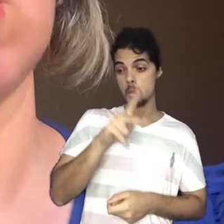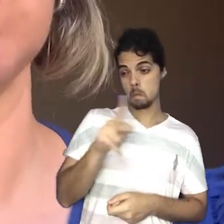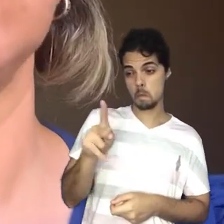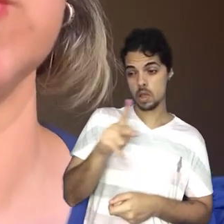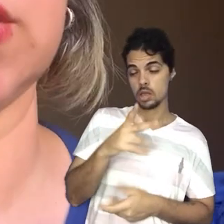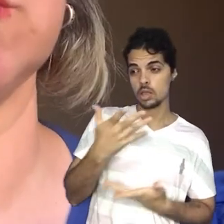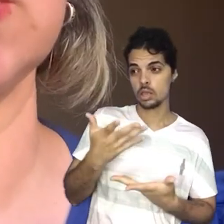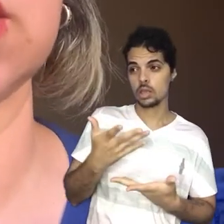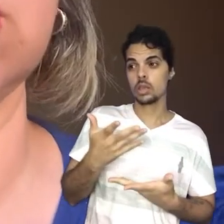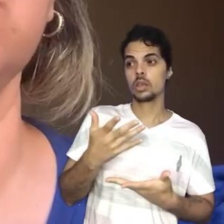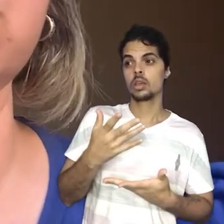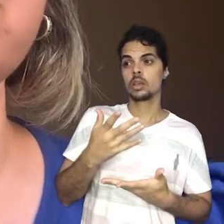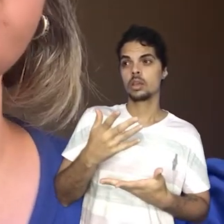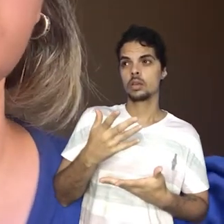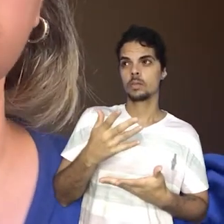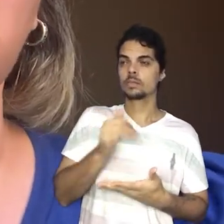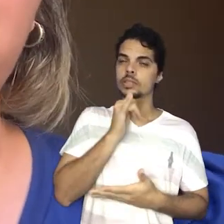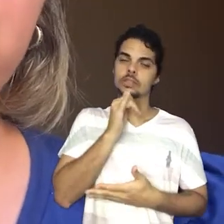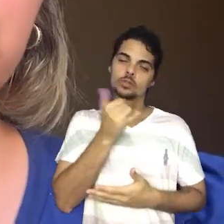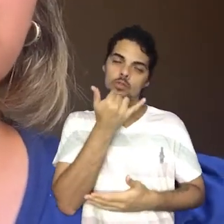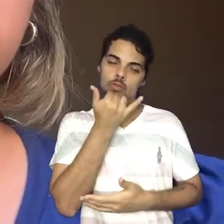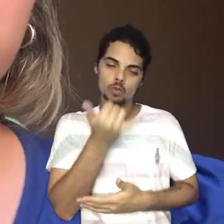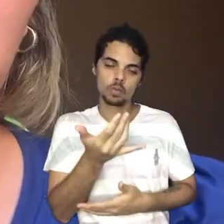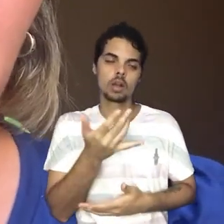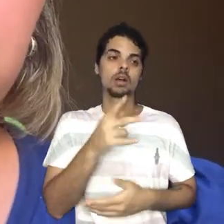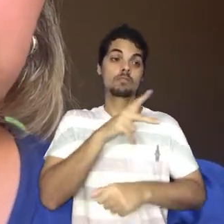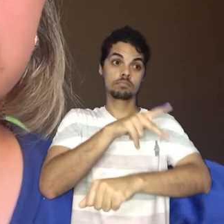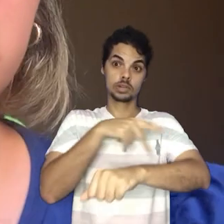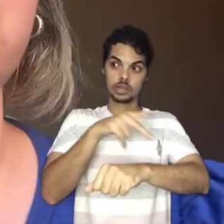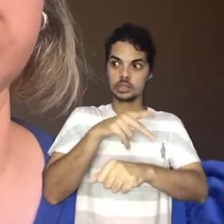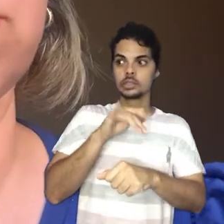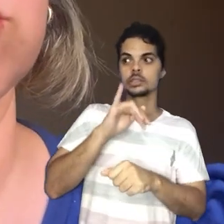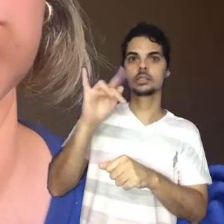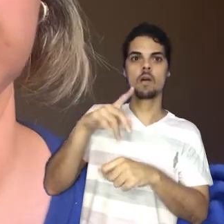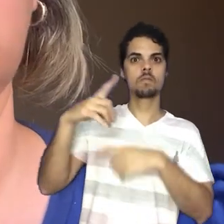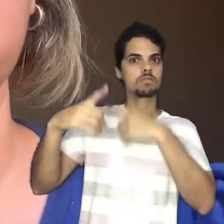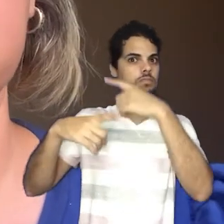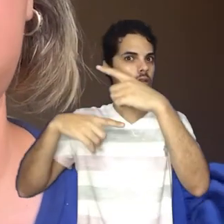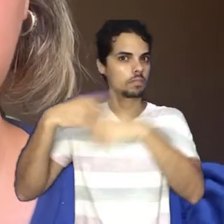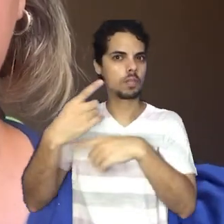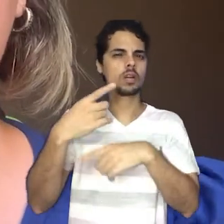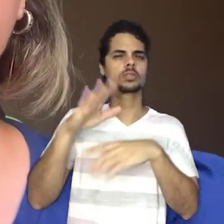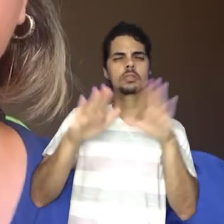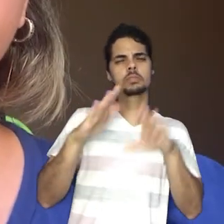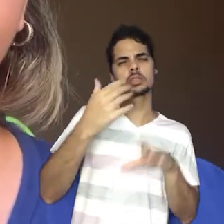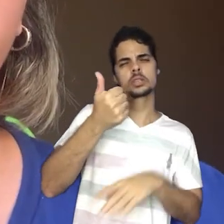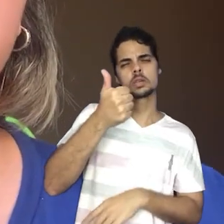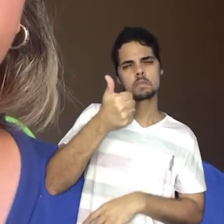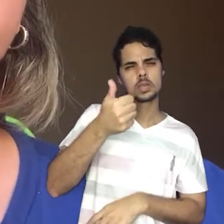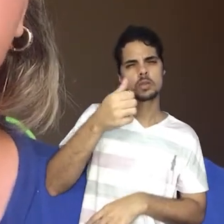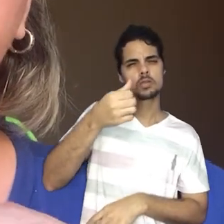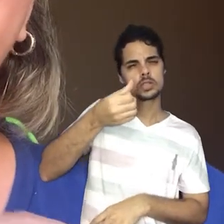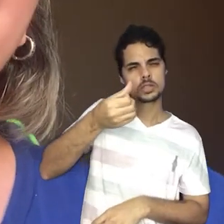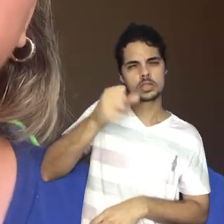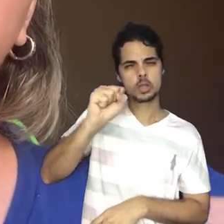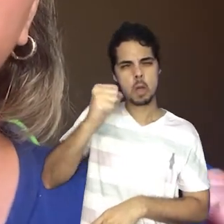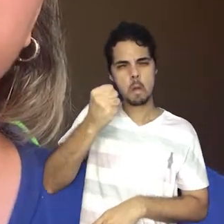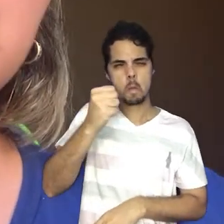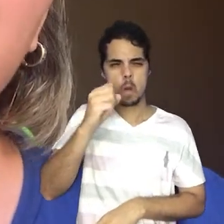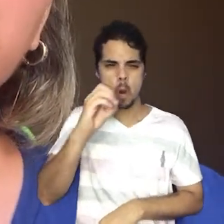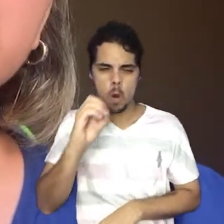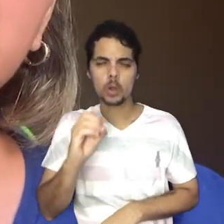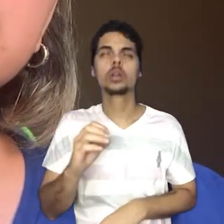como em 1808, com a abertura dos portos, né, feita por Dom João VI, pondo fim ao